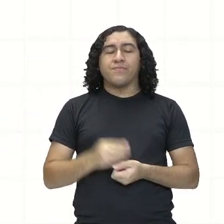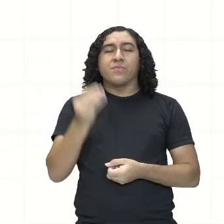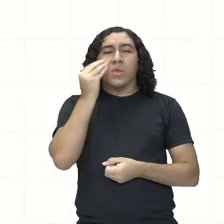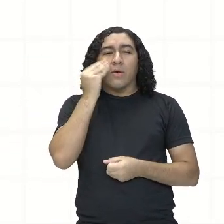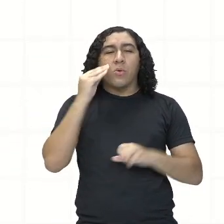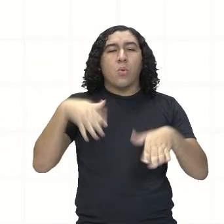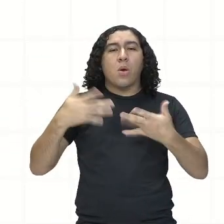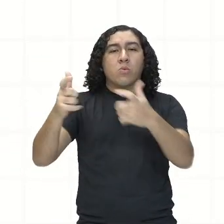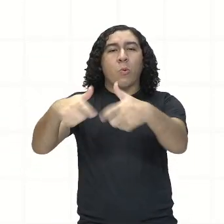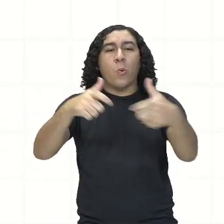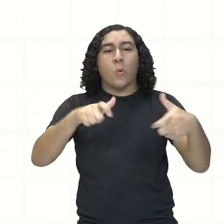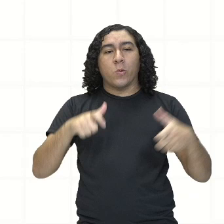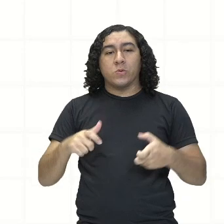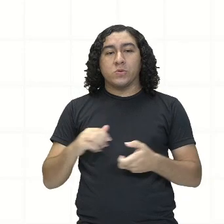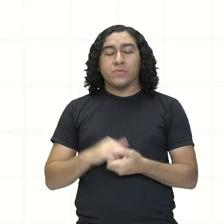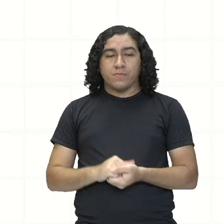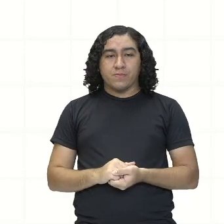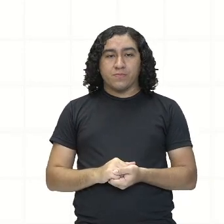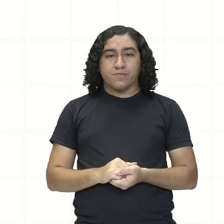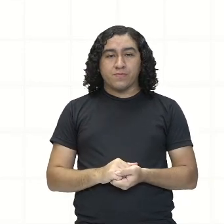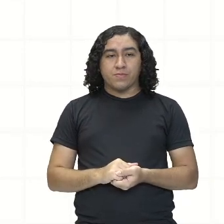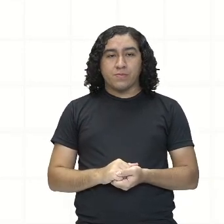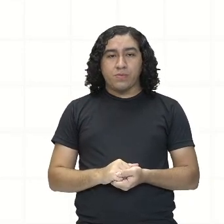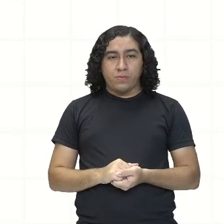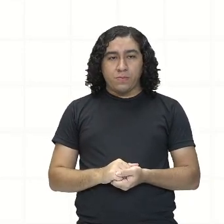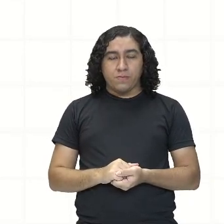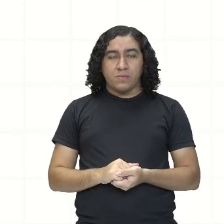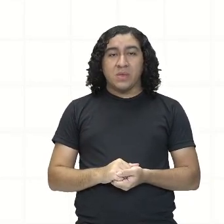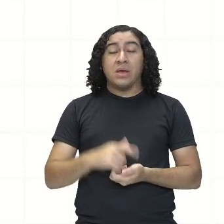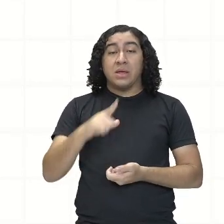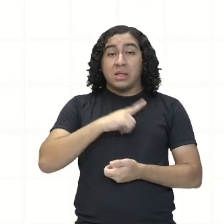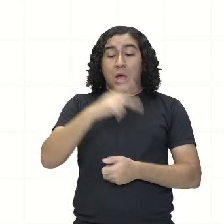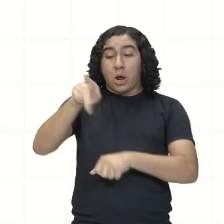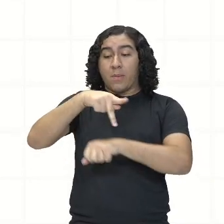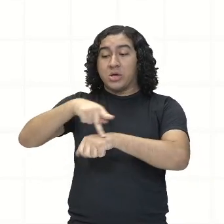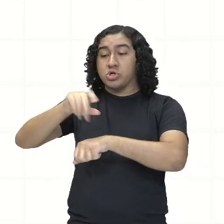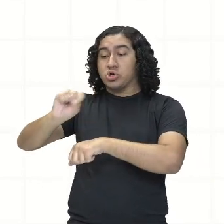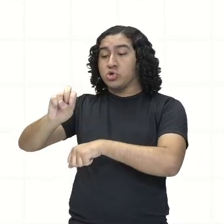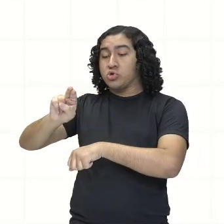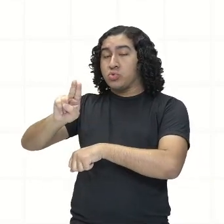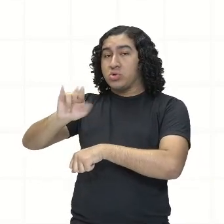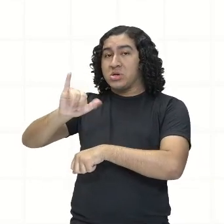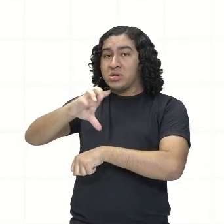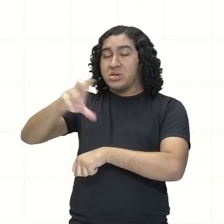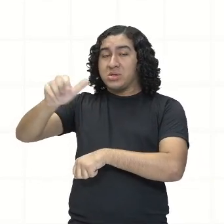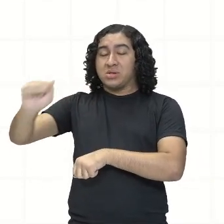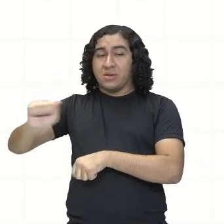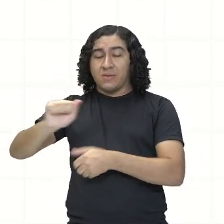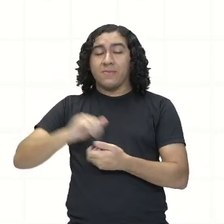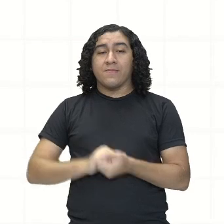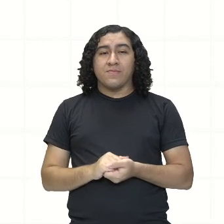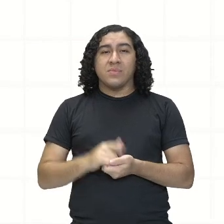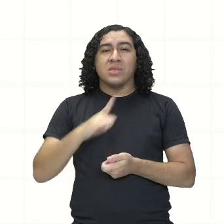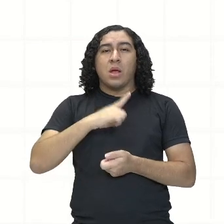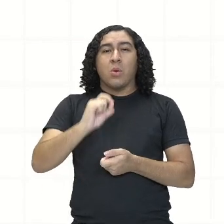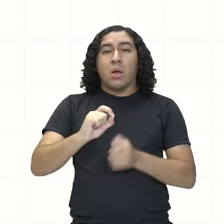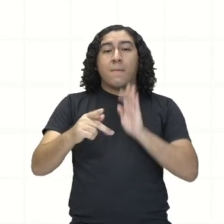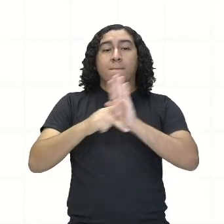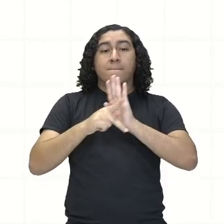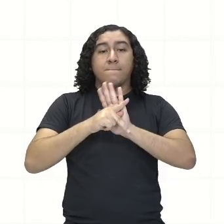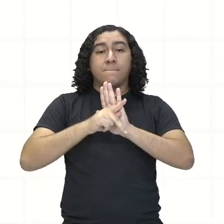outros locais. Ele vai se refugiar em Genebra, na Suíça, e vai defender a doutrina da